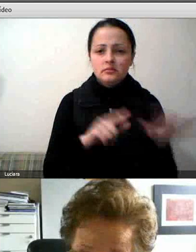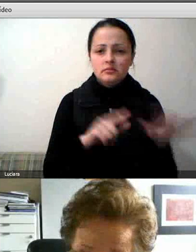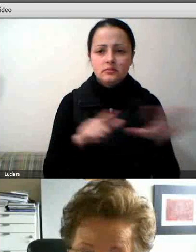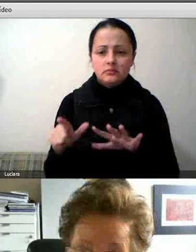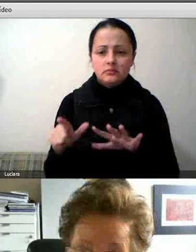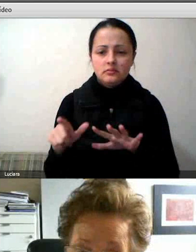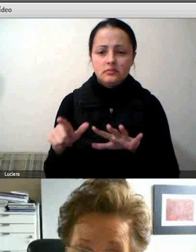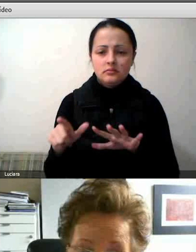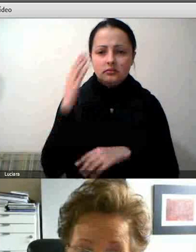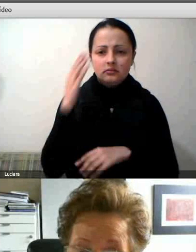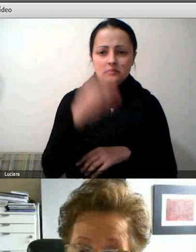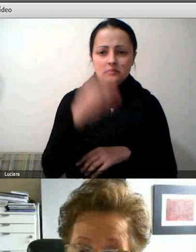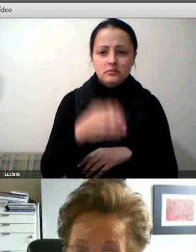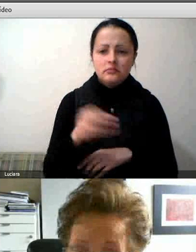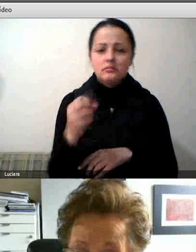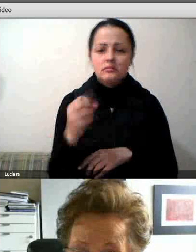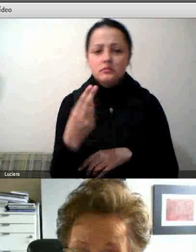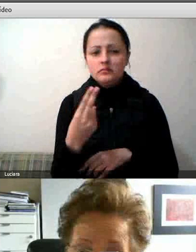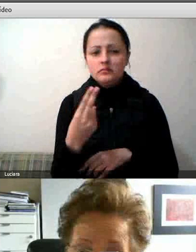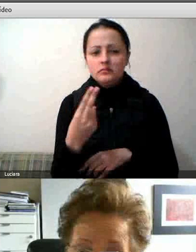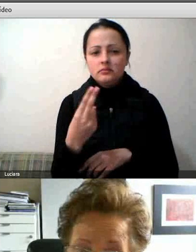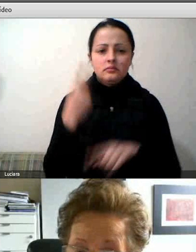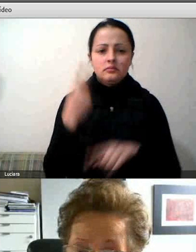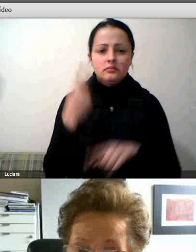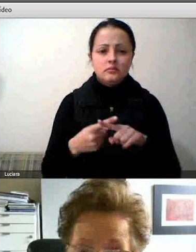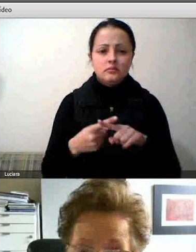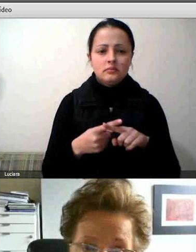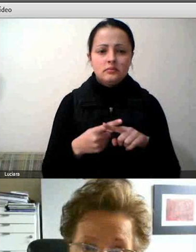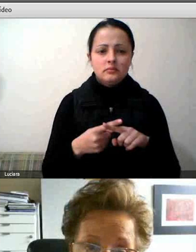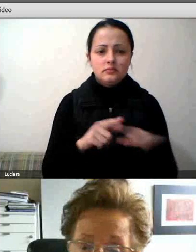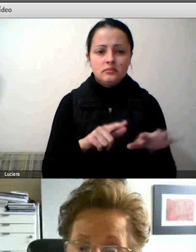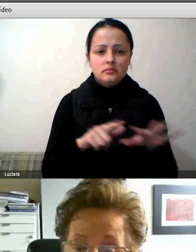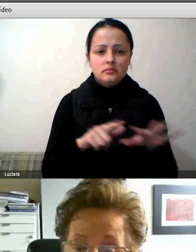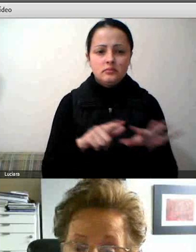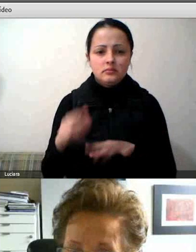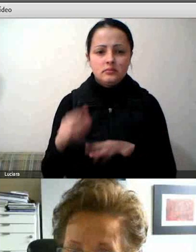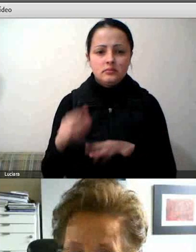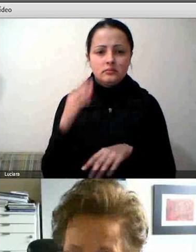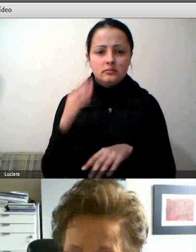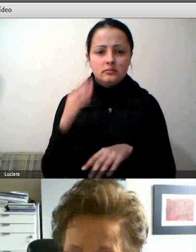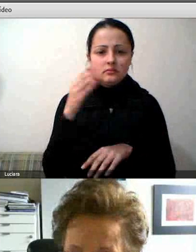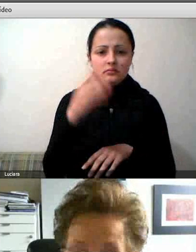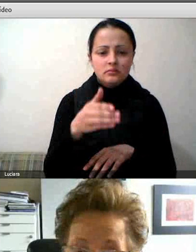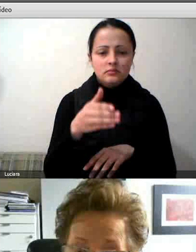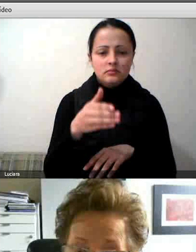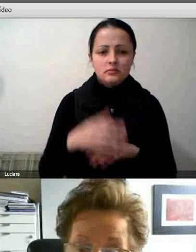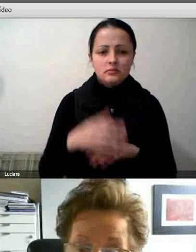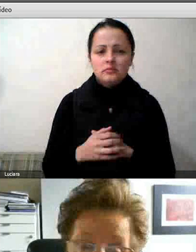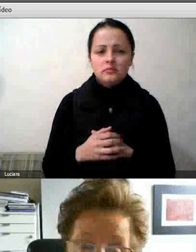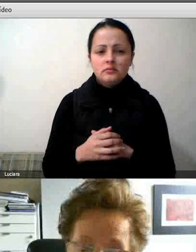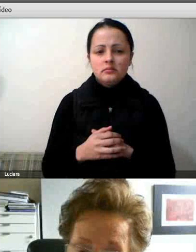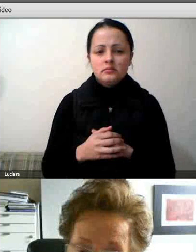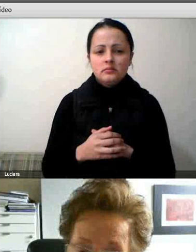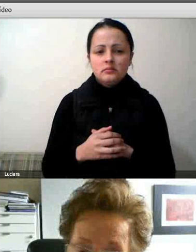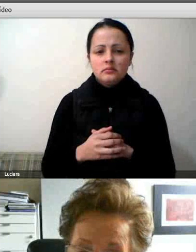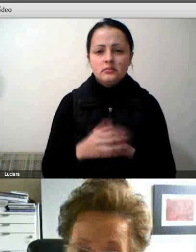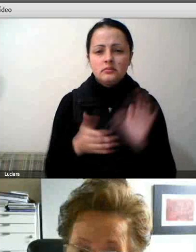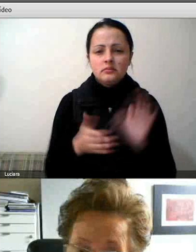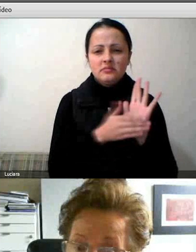mudanças e os alunos vão uma vez por semana ou